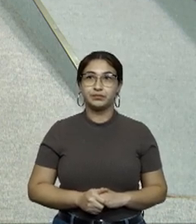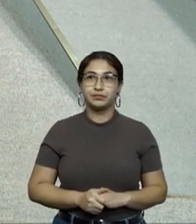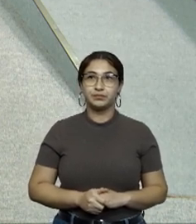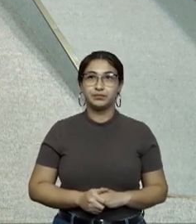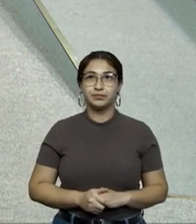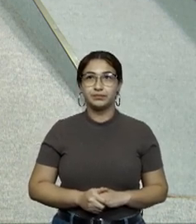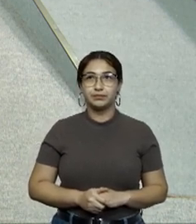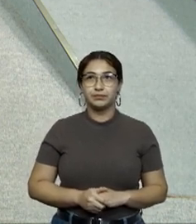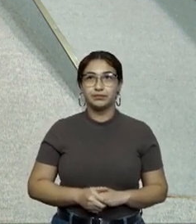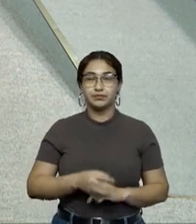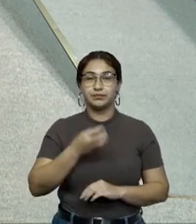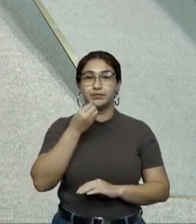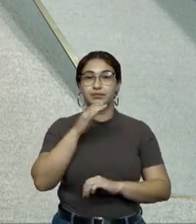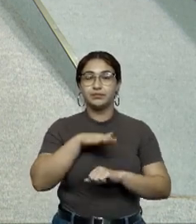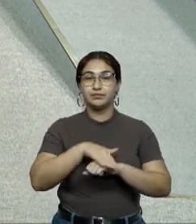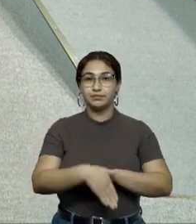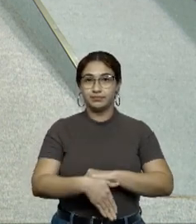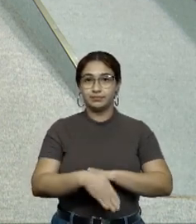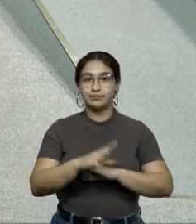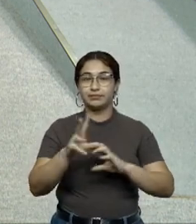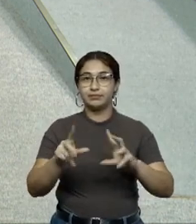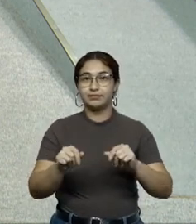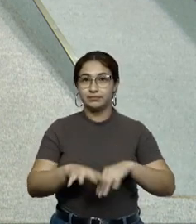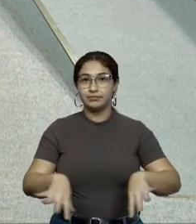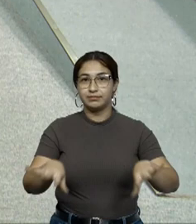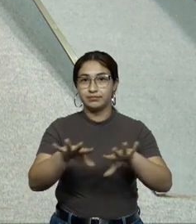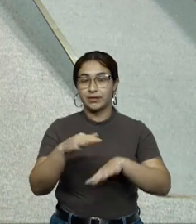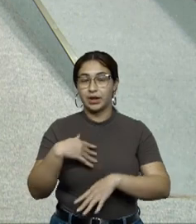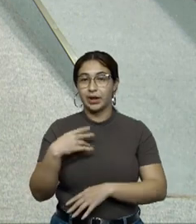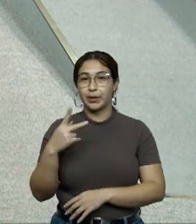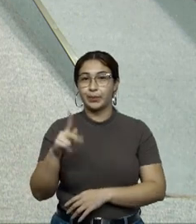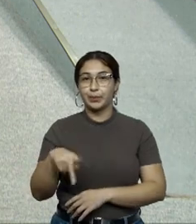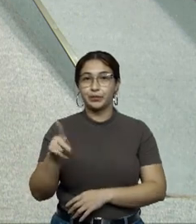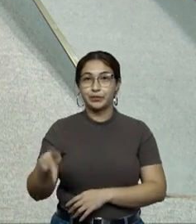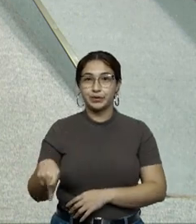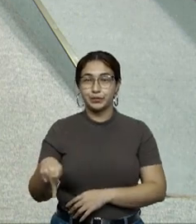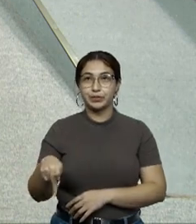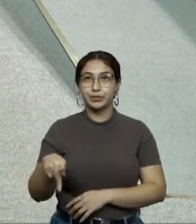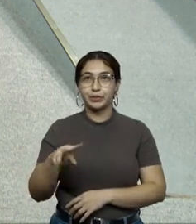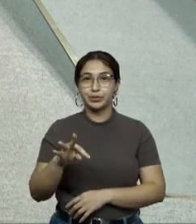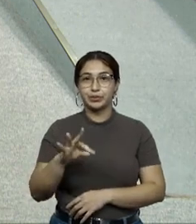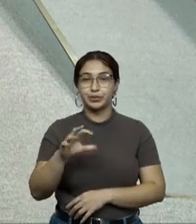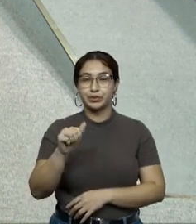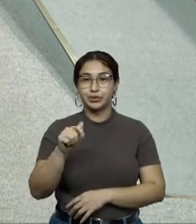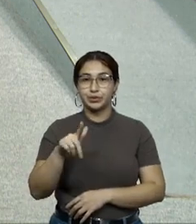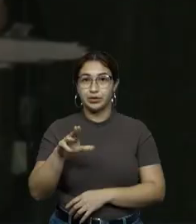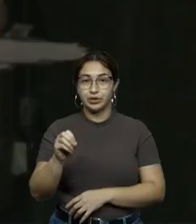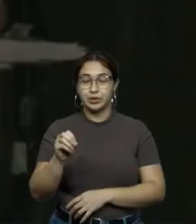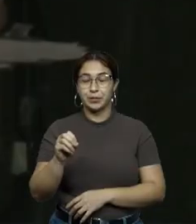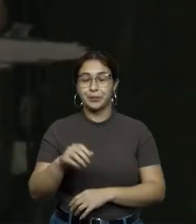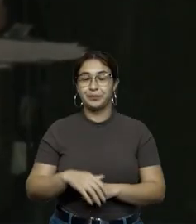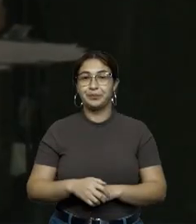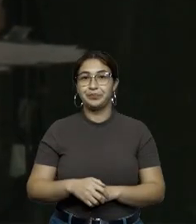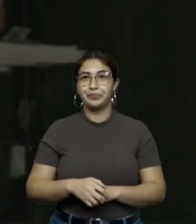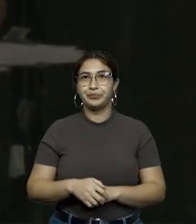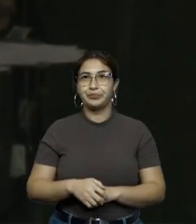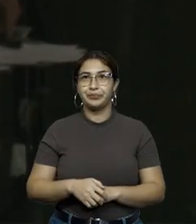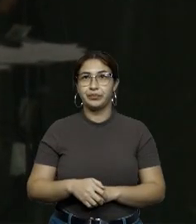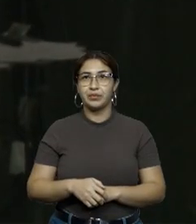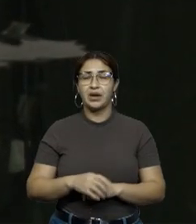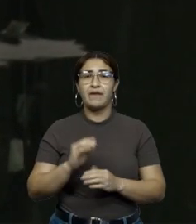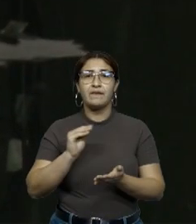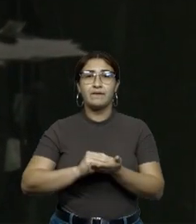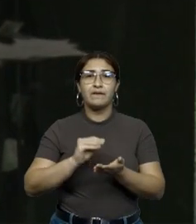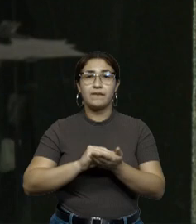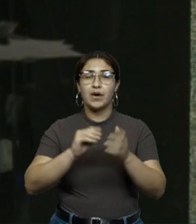Oi boa noite a todos professor Tiago da Regional de São Joaquim é eu queria falar aqui um pouco sobre a falta de transferência